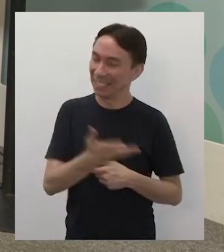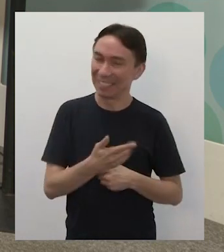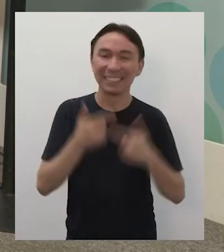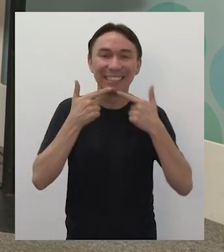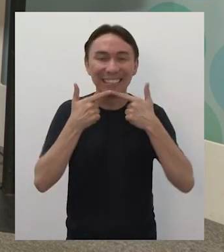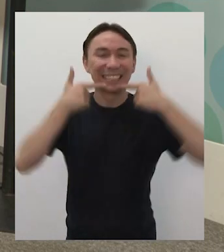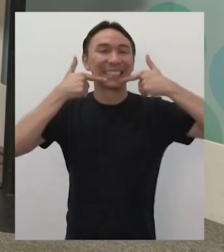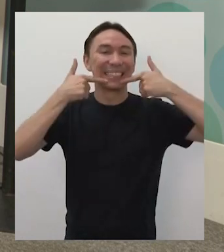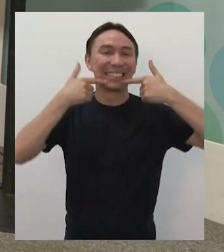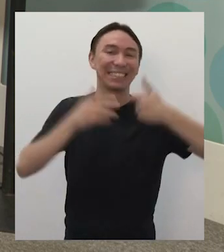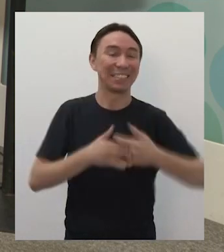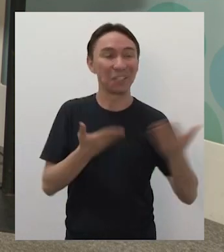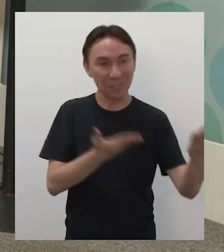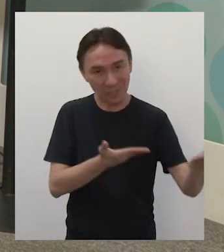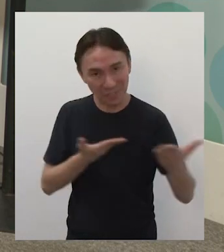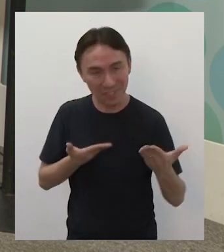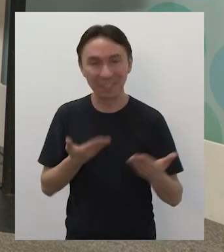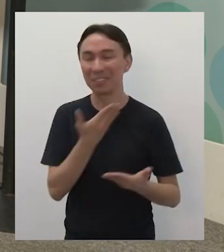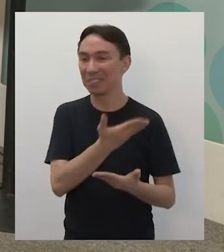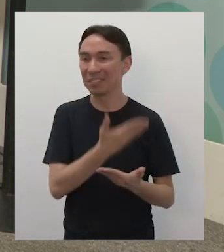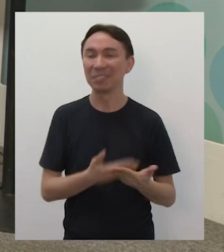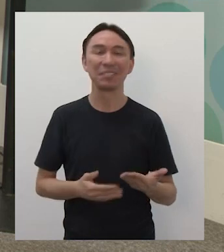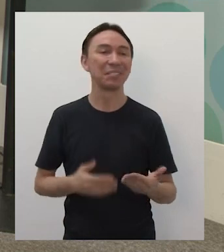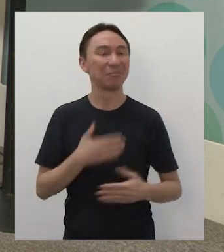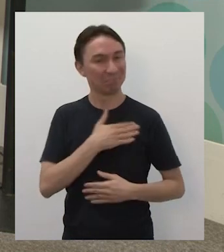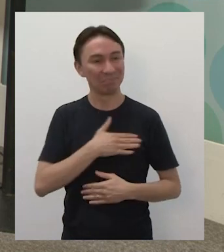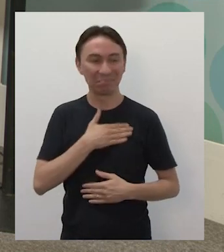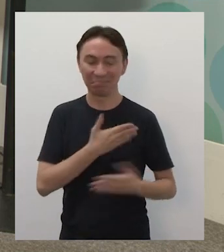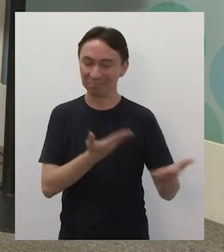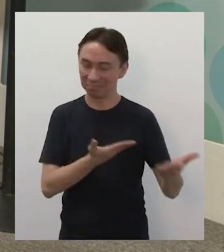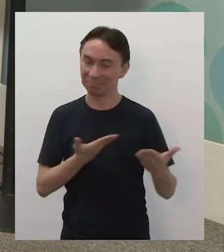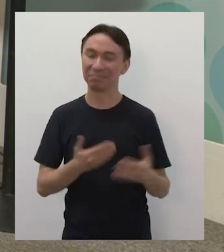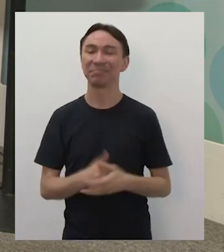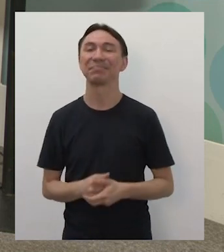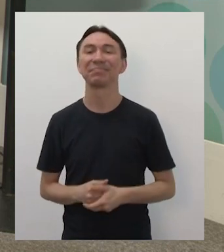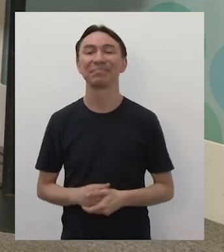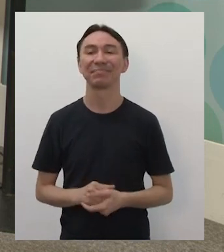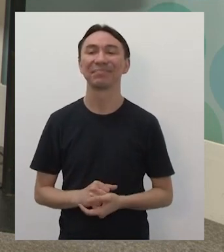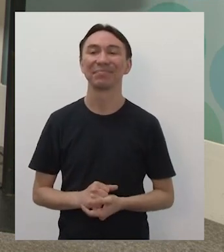nossa educadora. Bem-vinda, Karina, fique à vontade.